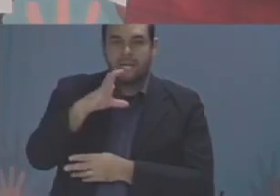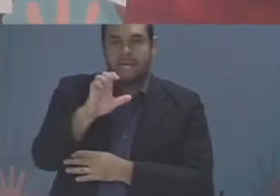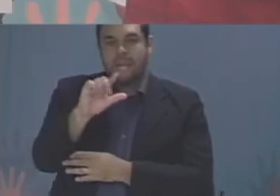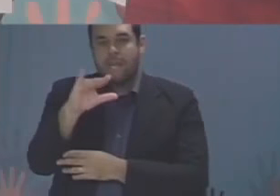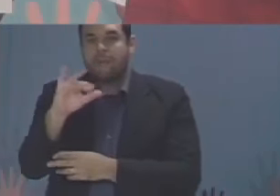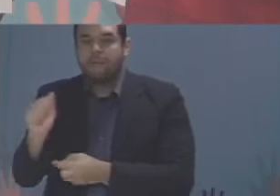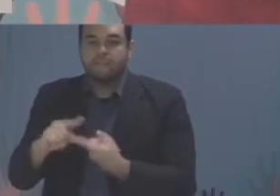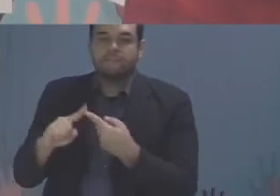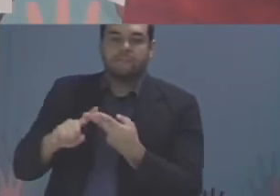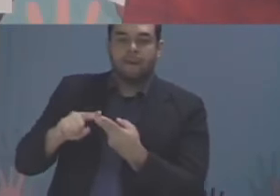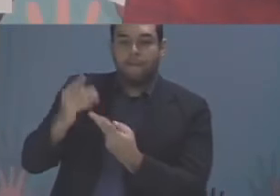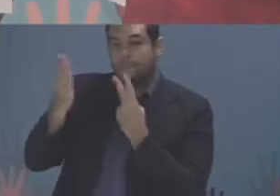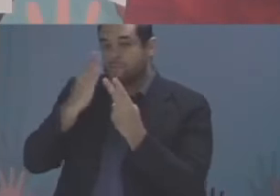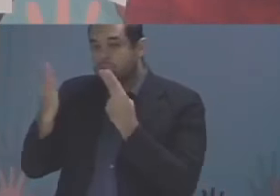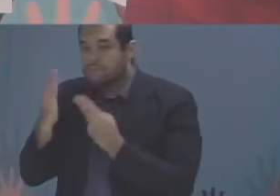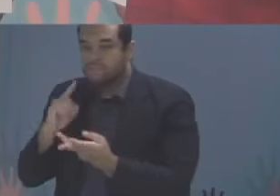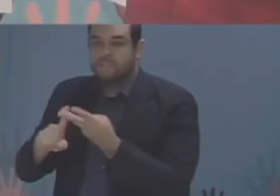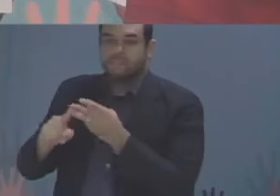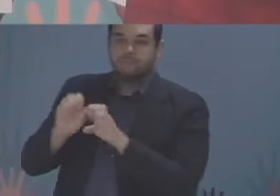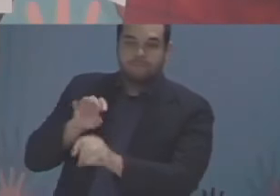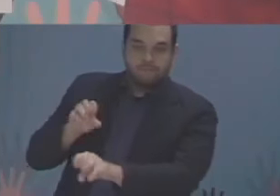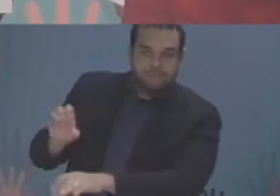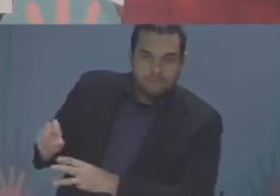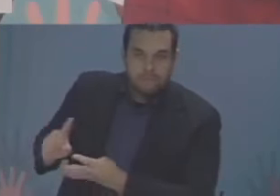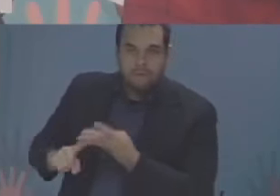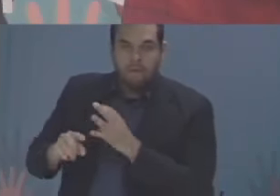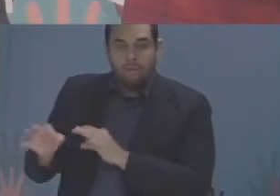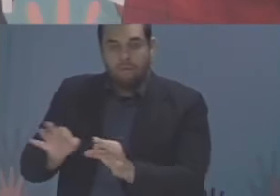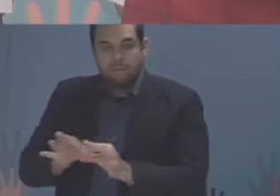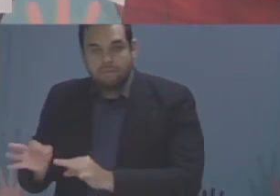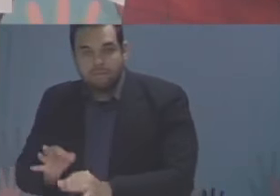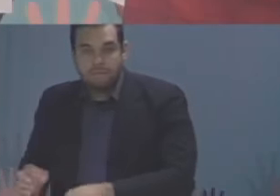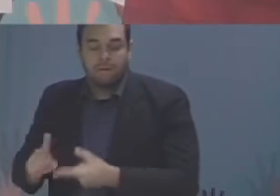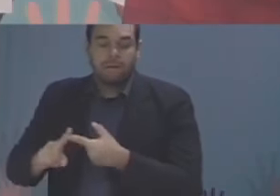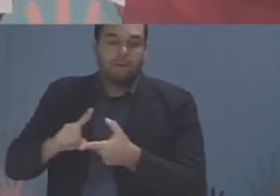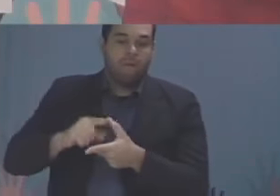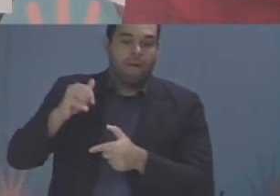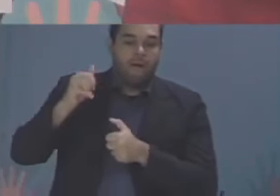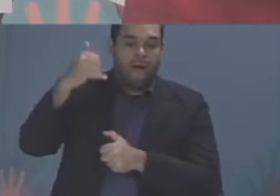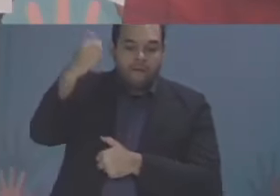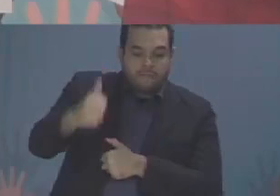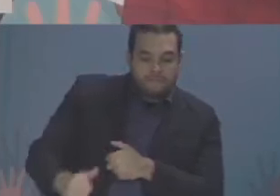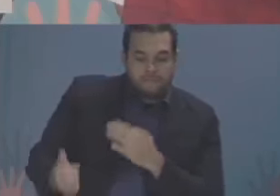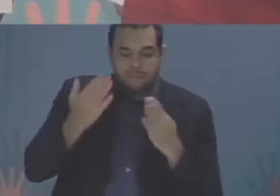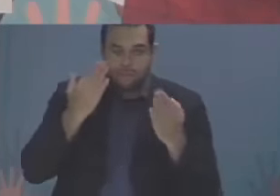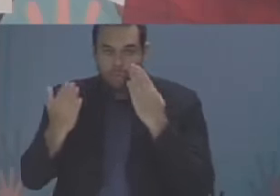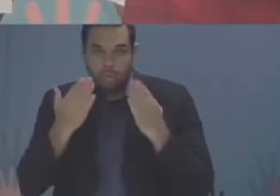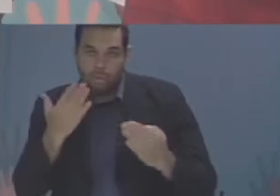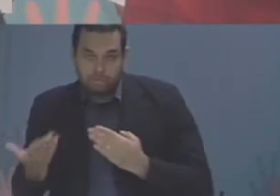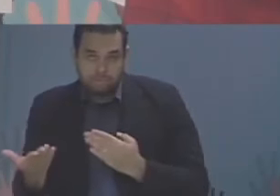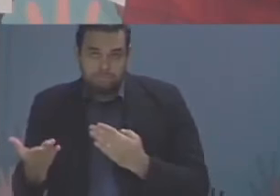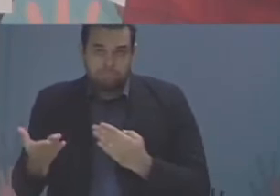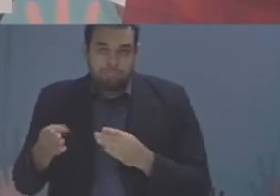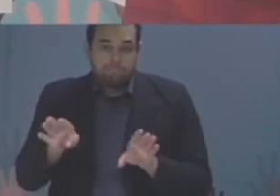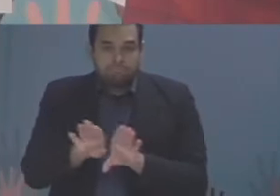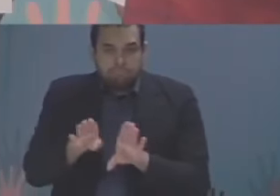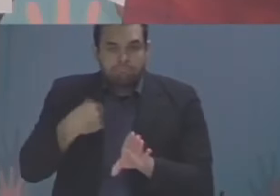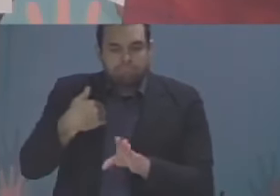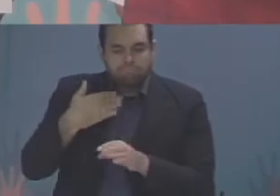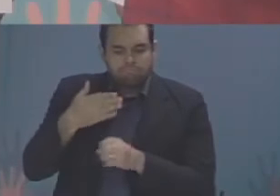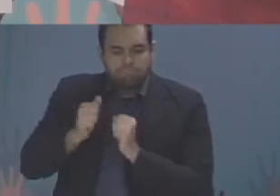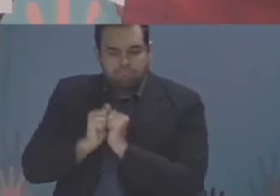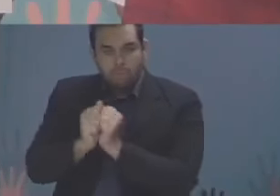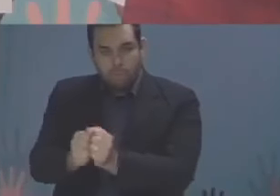da neuropsicologia, da educação, da organizacional, da avaliação psicológica, enfim. Também temos pessoas ligadas